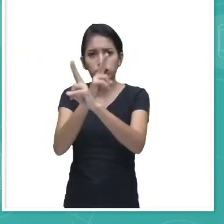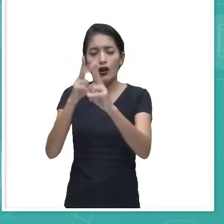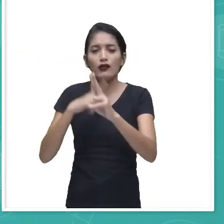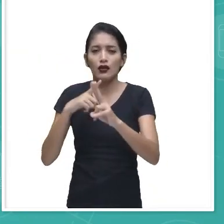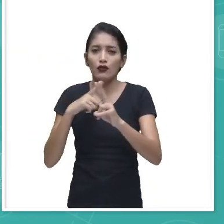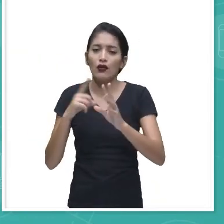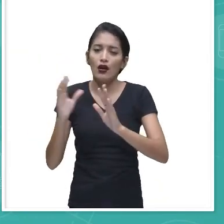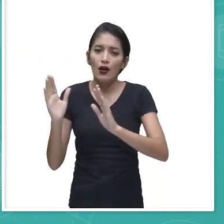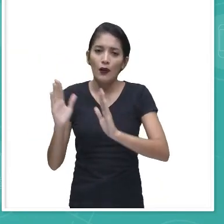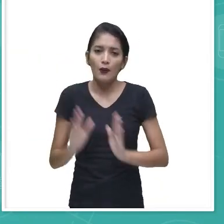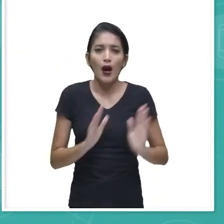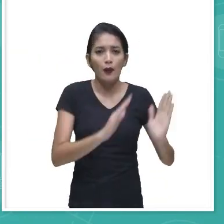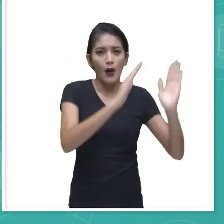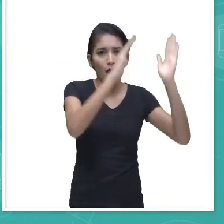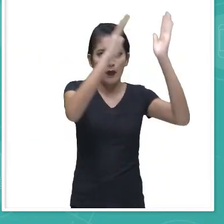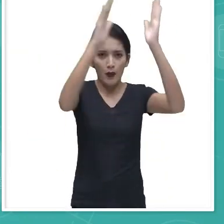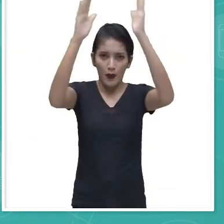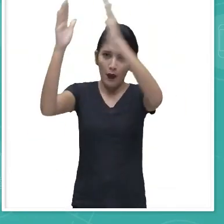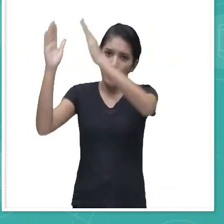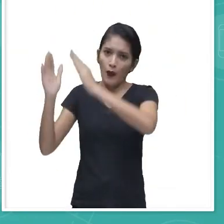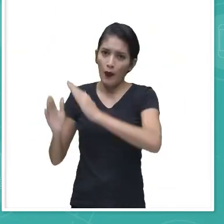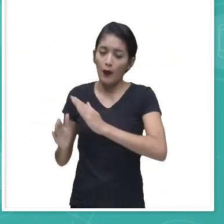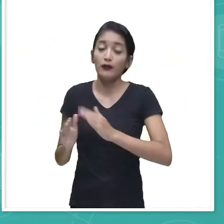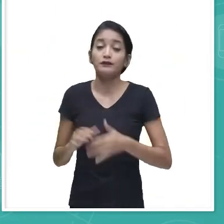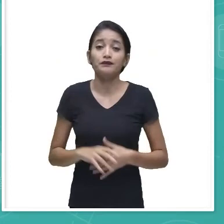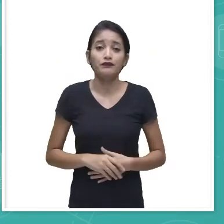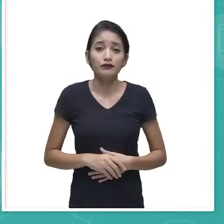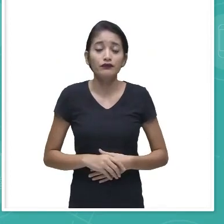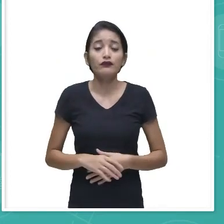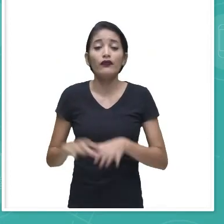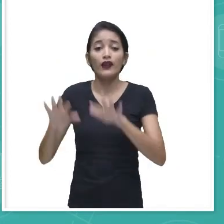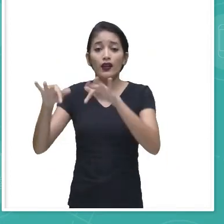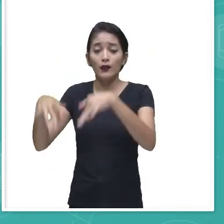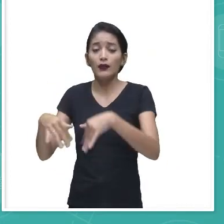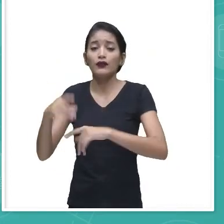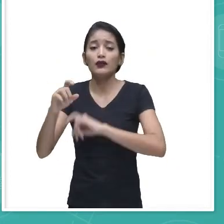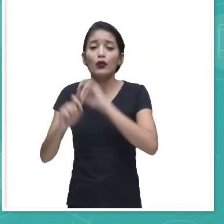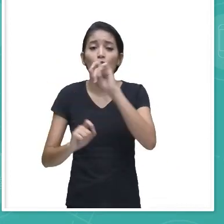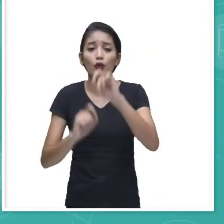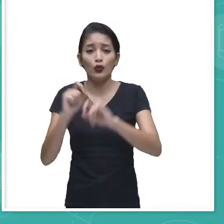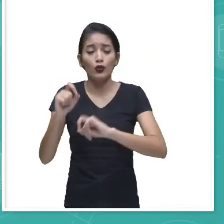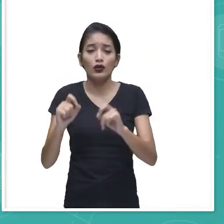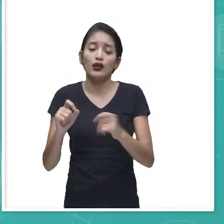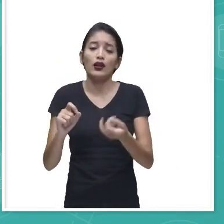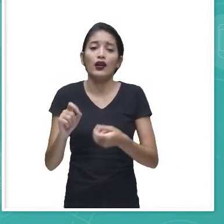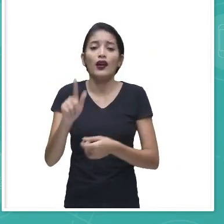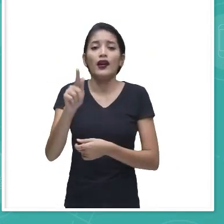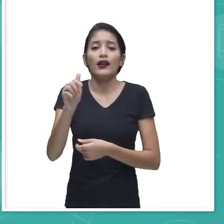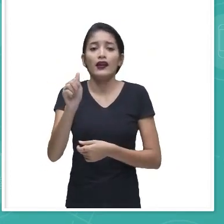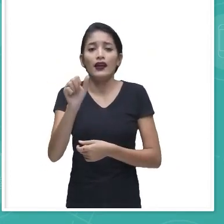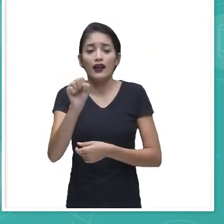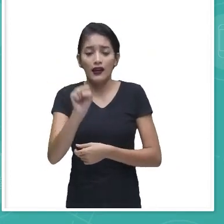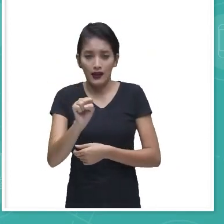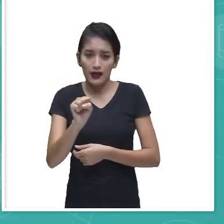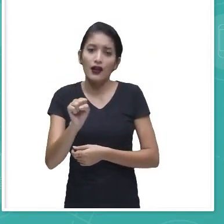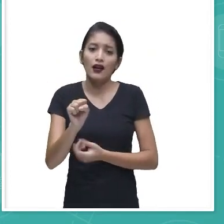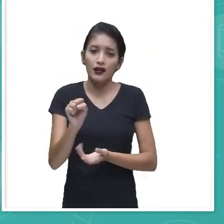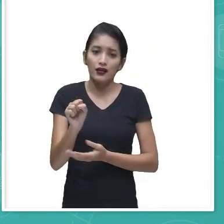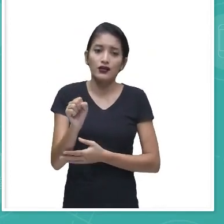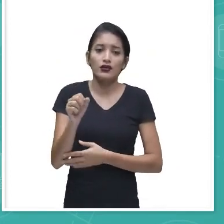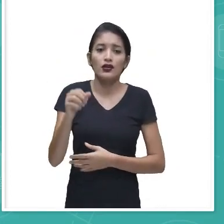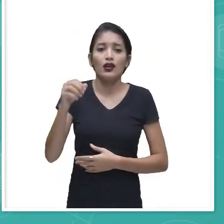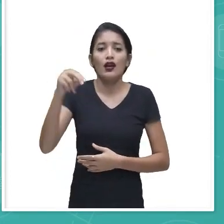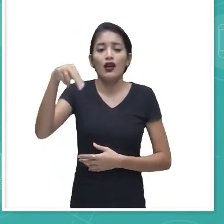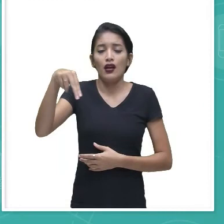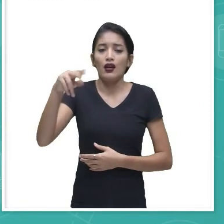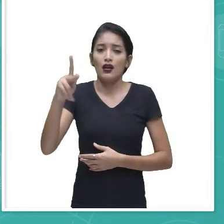tá? E por último, a gente tem o gás carbônico, né? O gás carbônico e o oxigênio, que